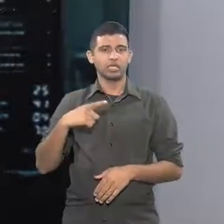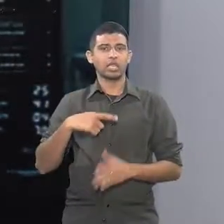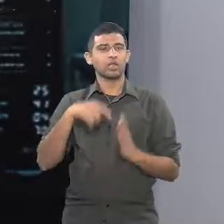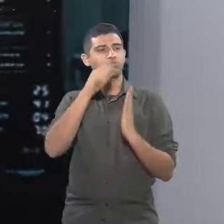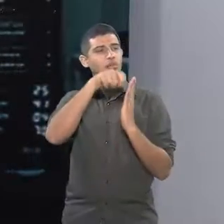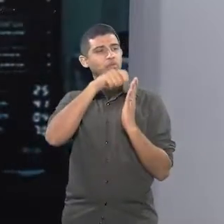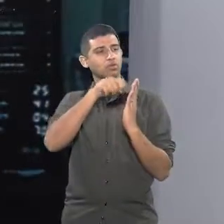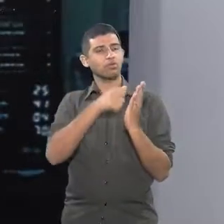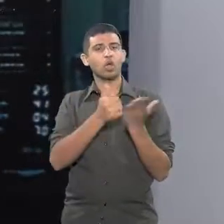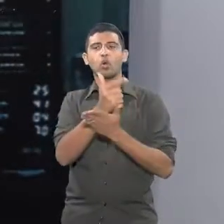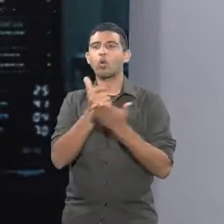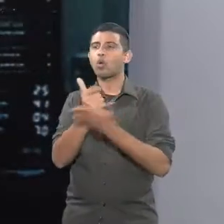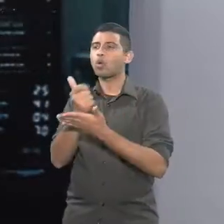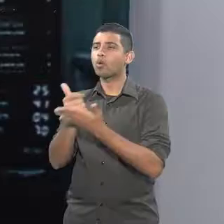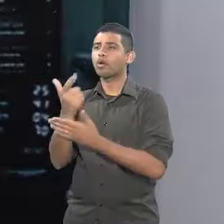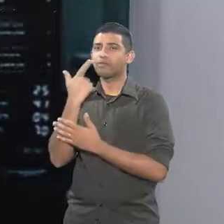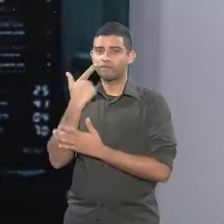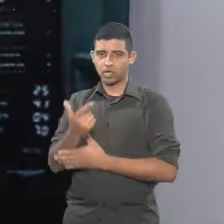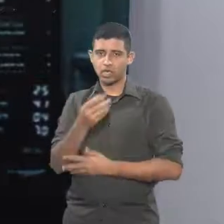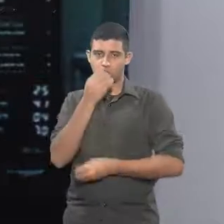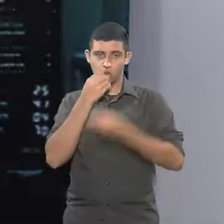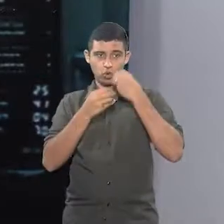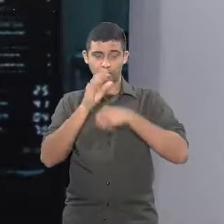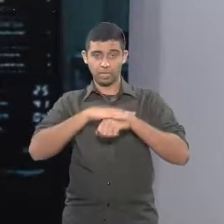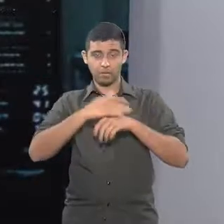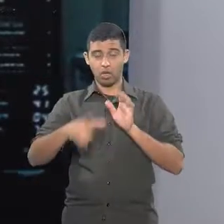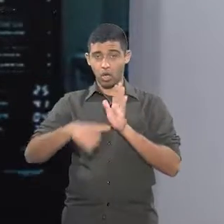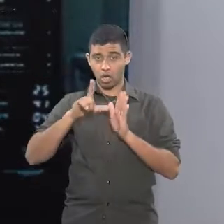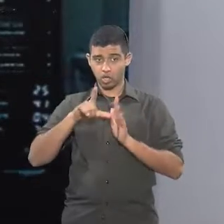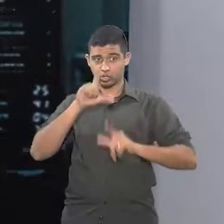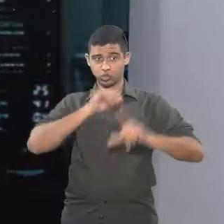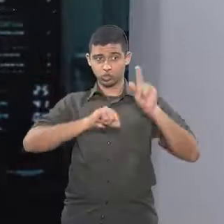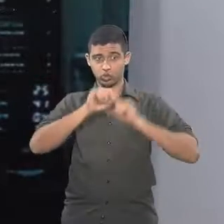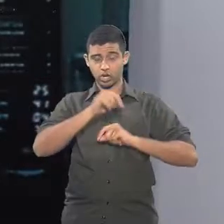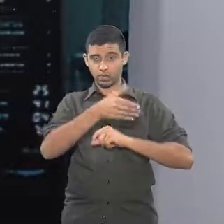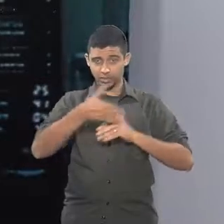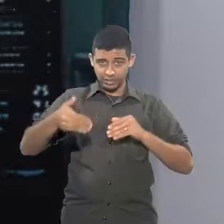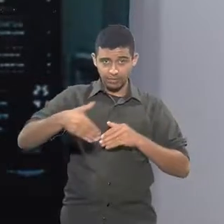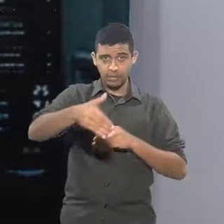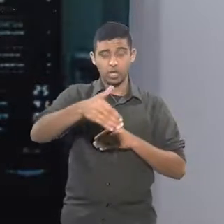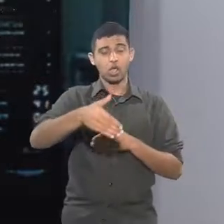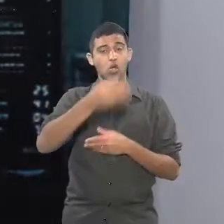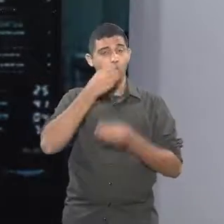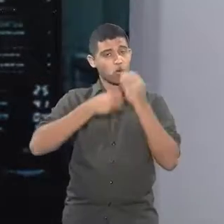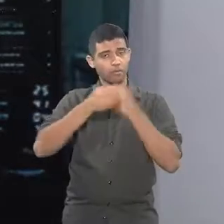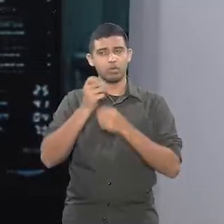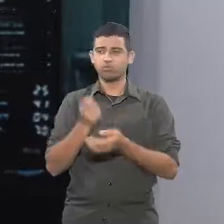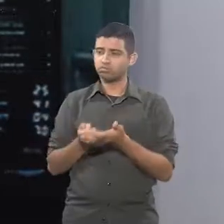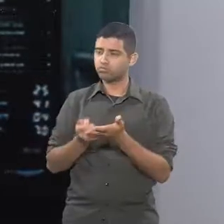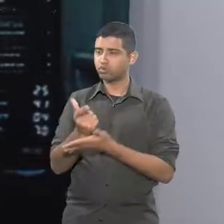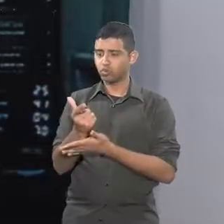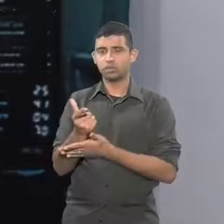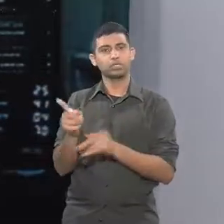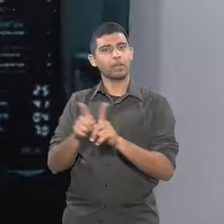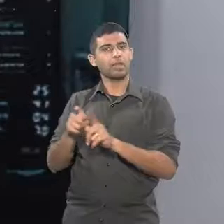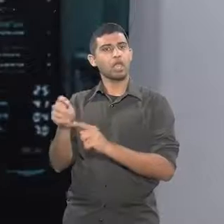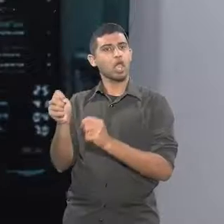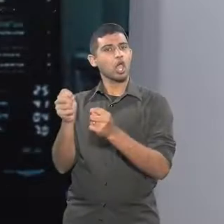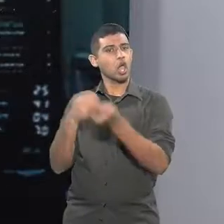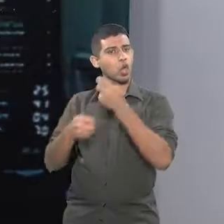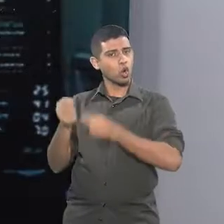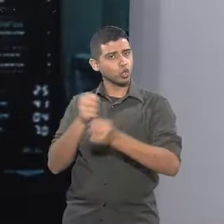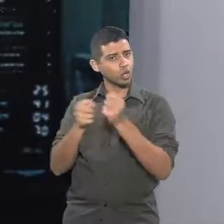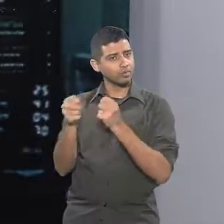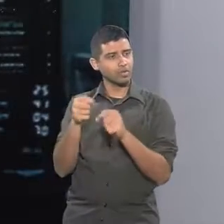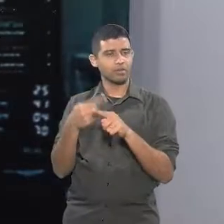de compras com aqueles alimentos que ela escolheu para a semana dela, compra, e aí ela também já está economizando, porque